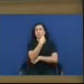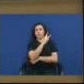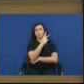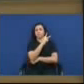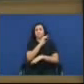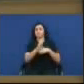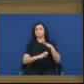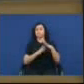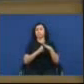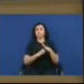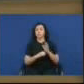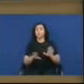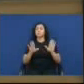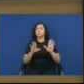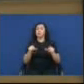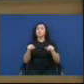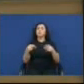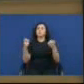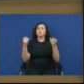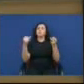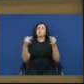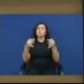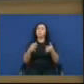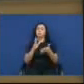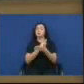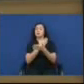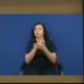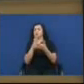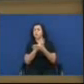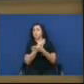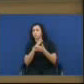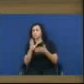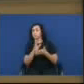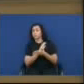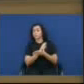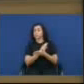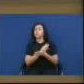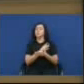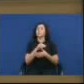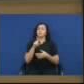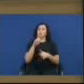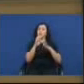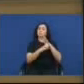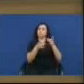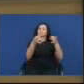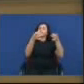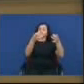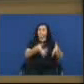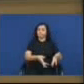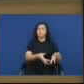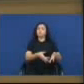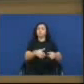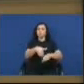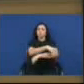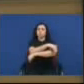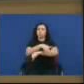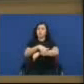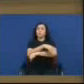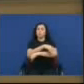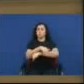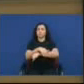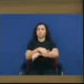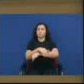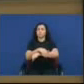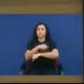da Electro. Mas como disseram aqui, houve casos em que a Electro deixou resíduos da poda nas vias públicas.